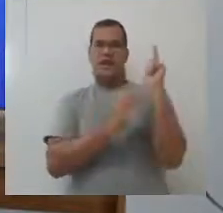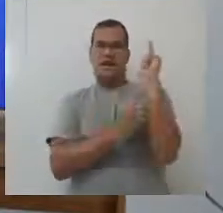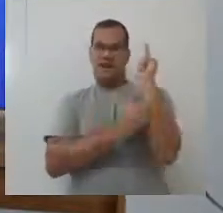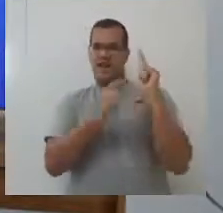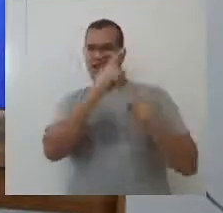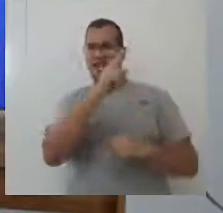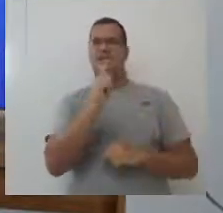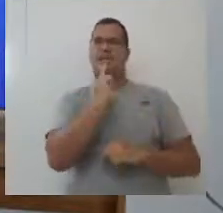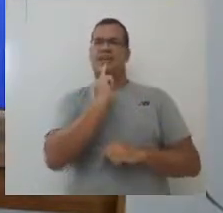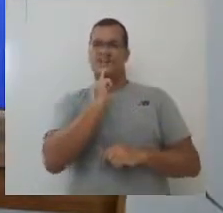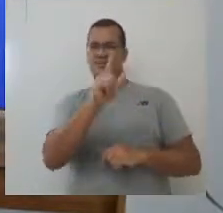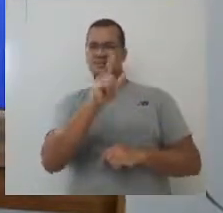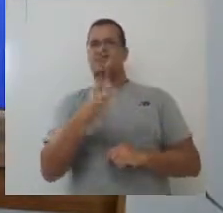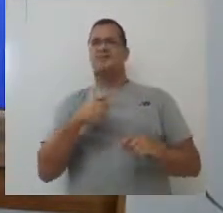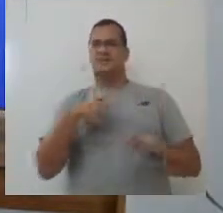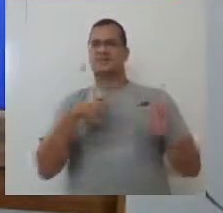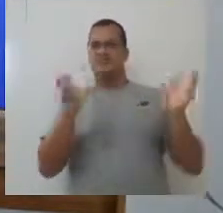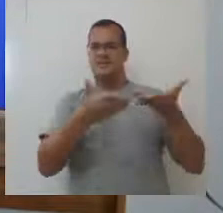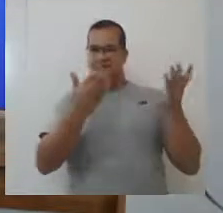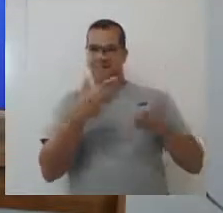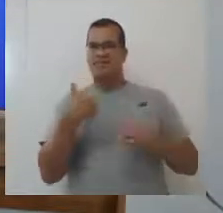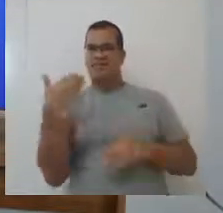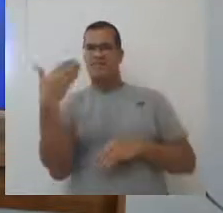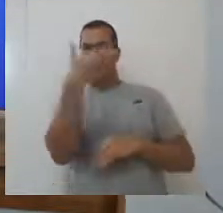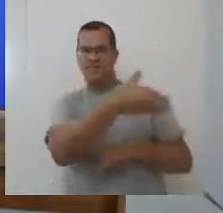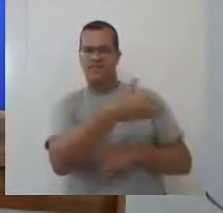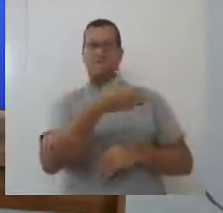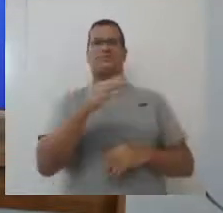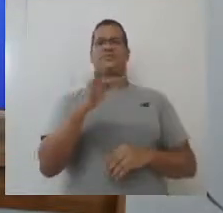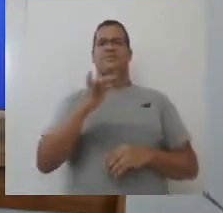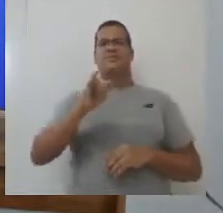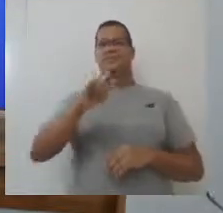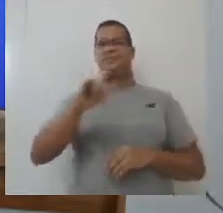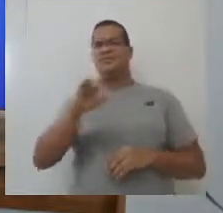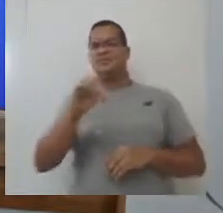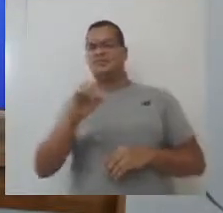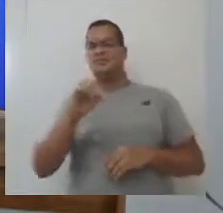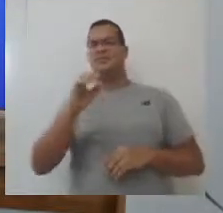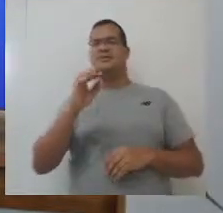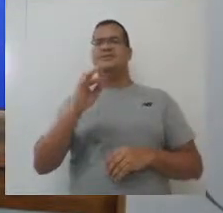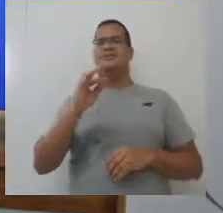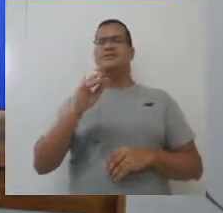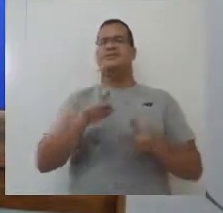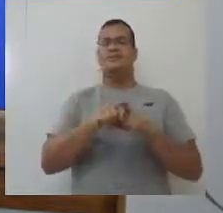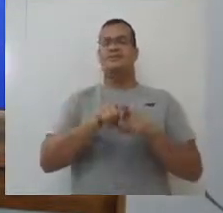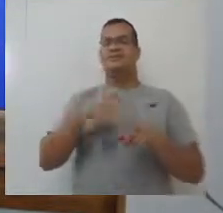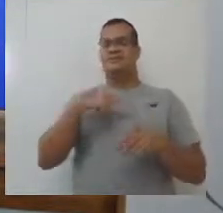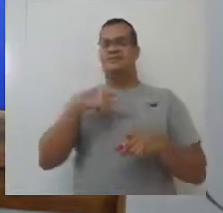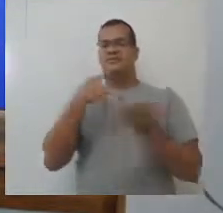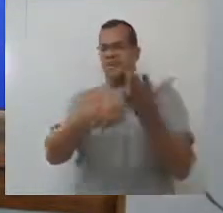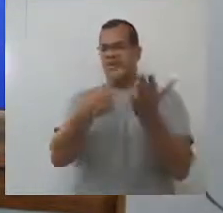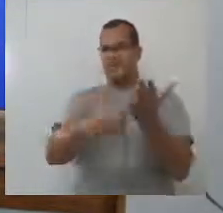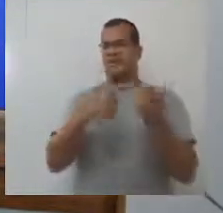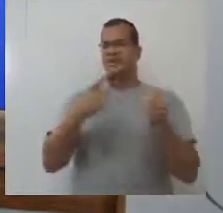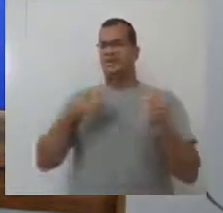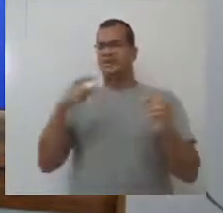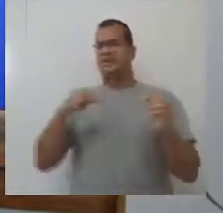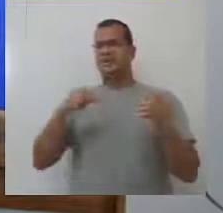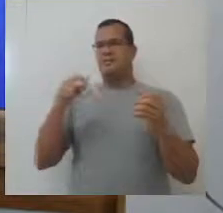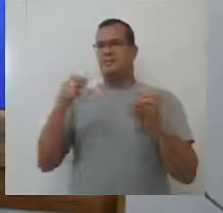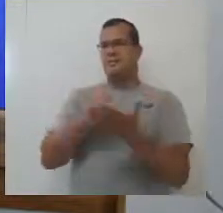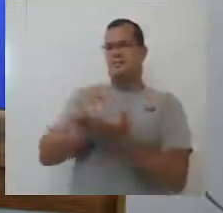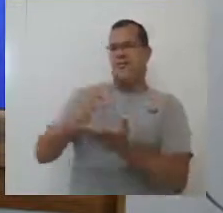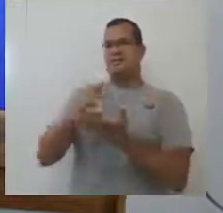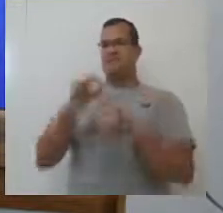muito animado aí para fazer aulão. Vou aí fazer um aulão com o tio Klebs aí, lá em Garanhuns, viu? Podem marcar que depois que passar essa agonia eu vou para Garanhuns,